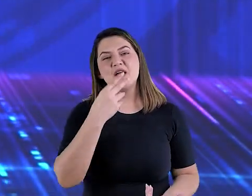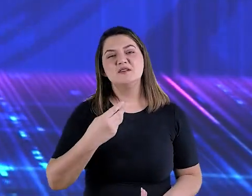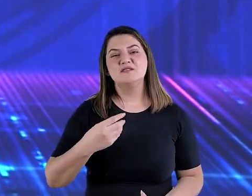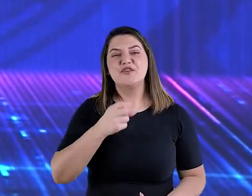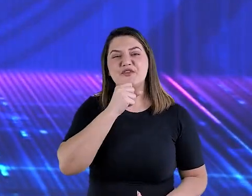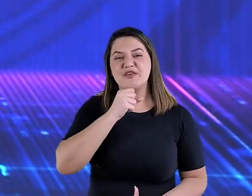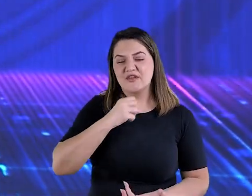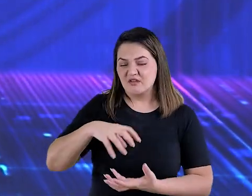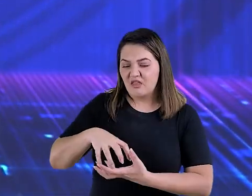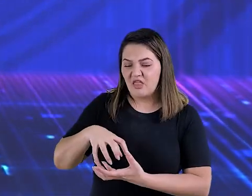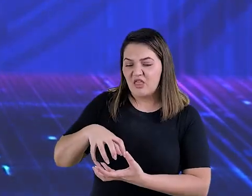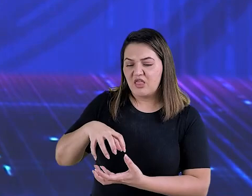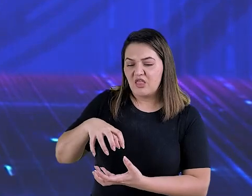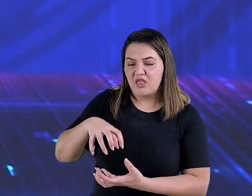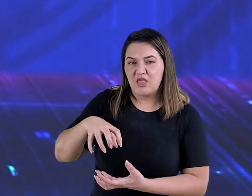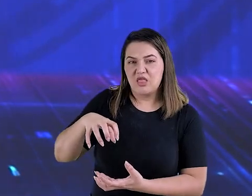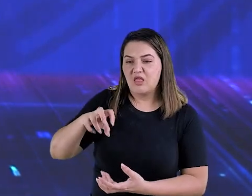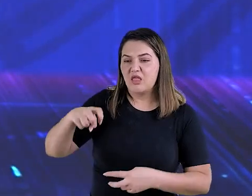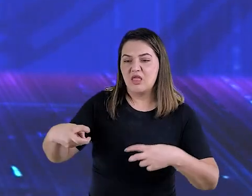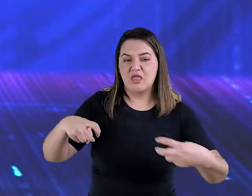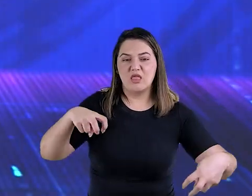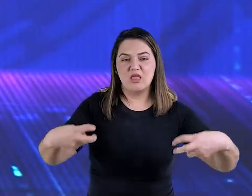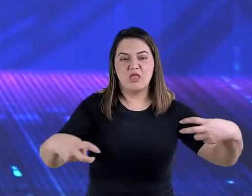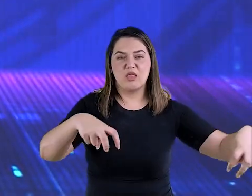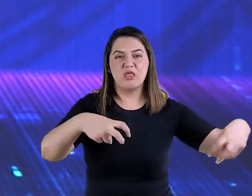vai envelhecendo e vai sobrando, a gente vai ficando.